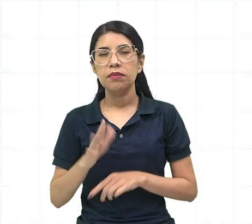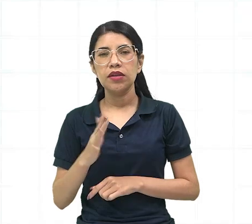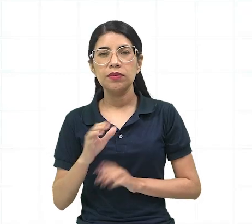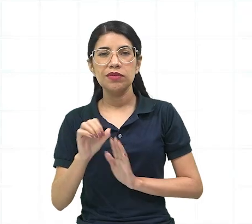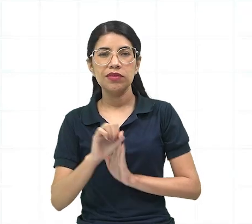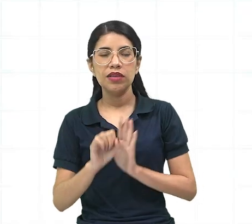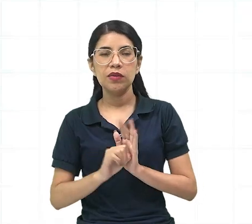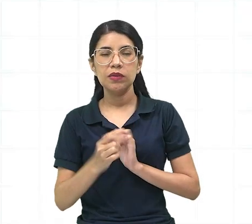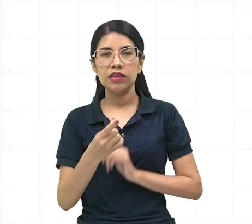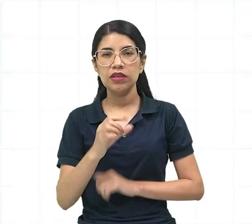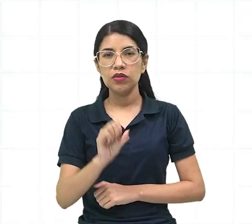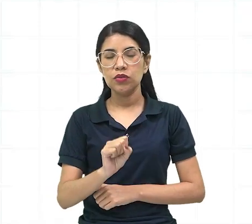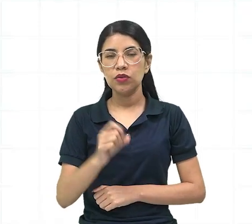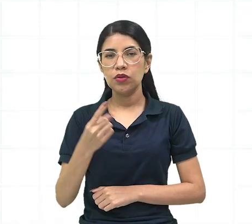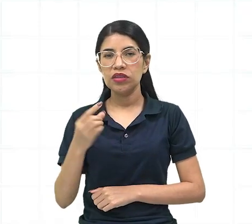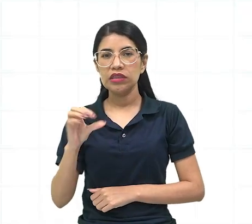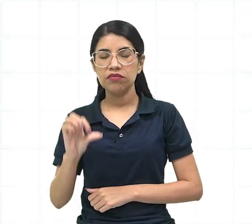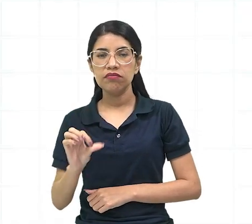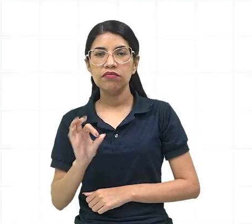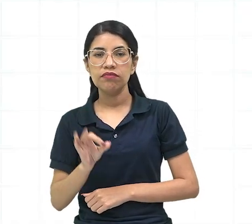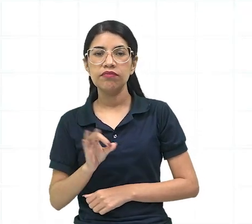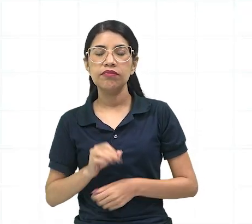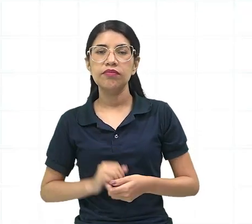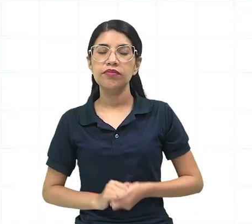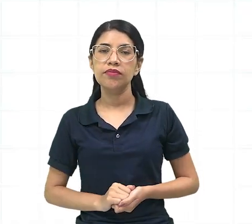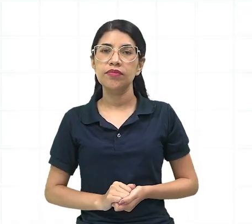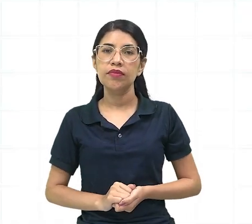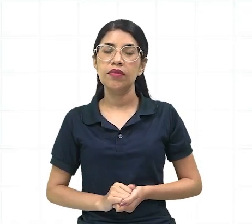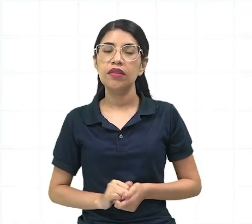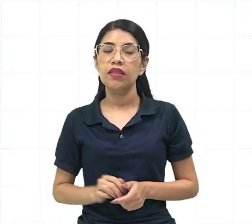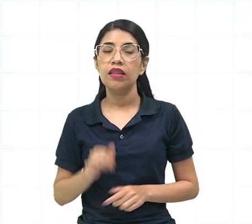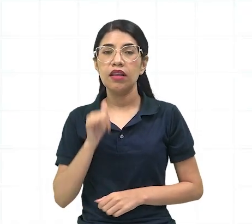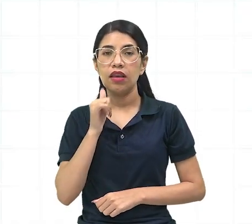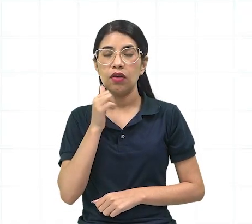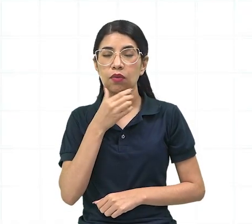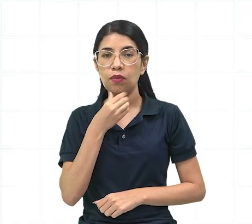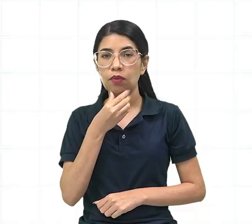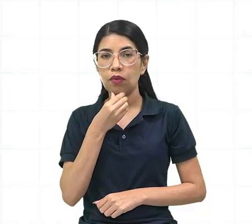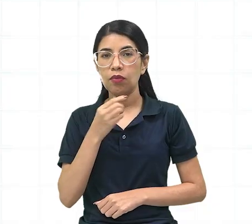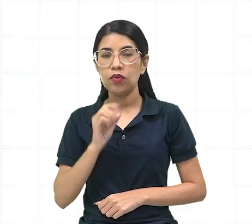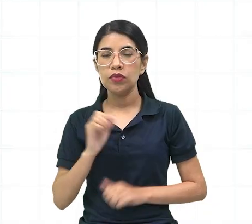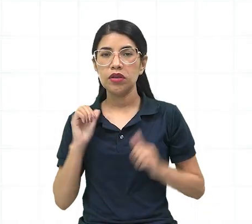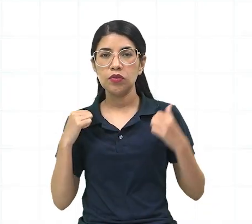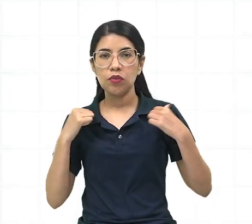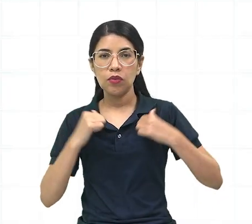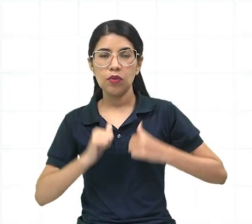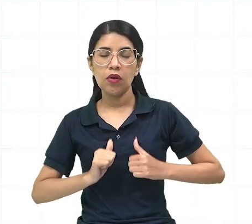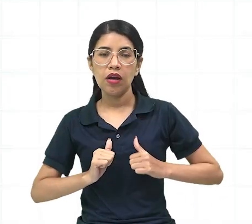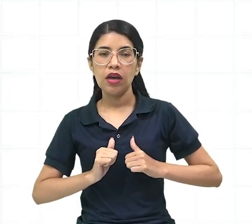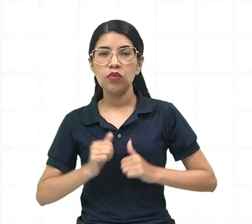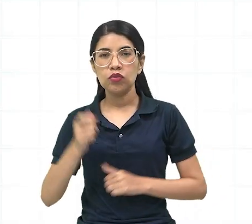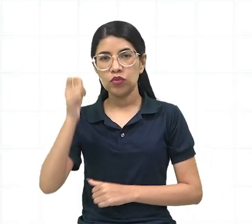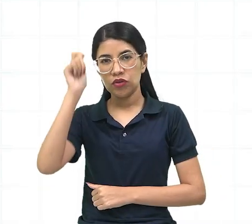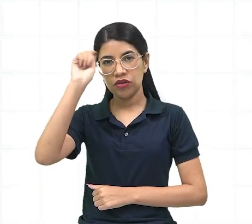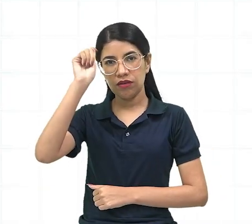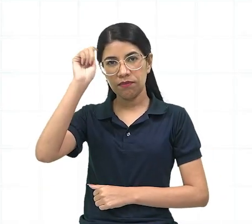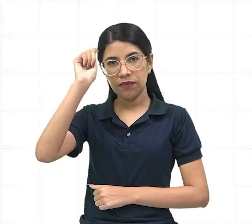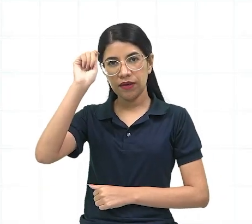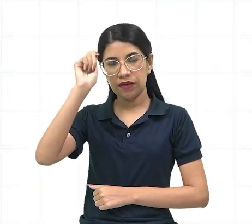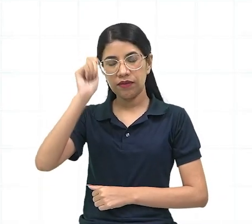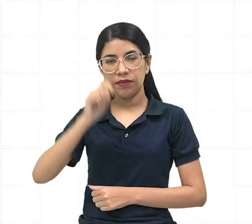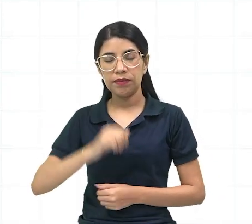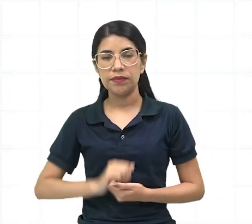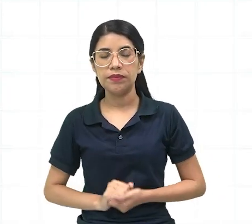século XVIII, XIX, né? Temos um homem de casaca, chapéu, como se fosse uma